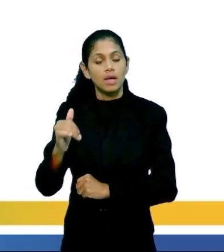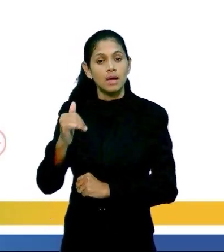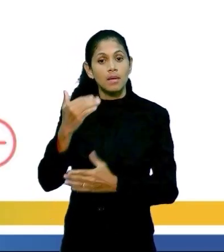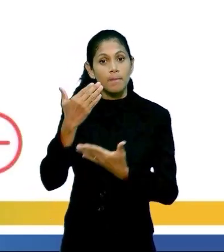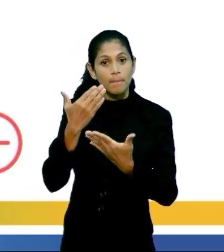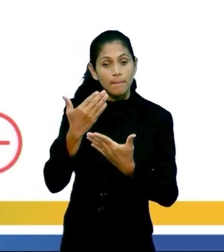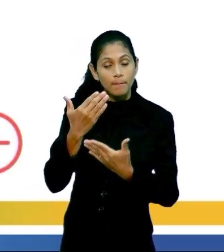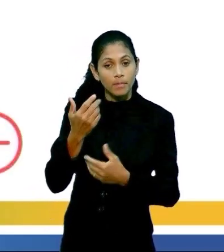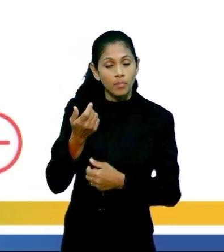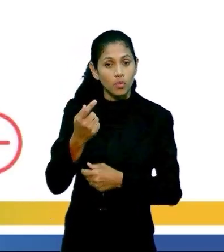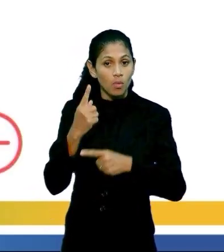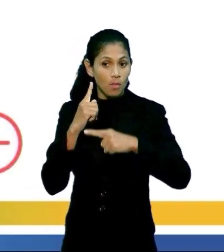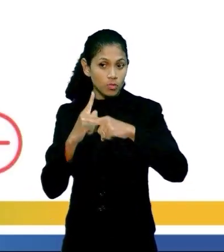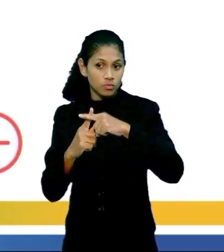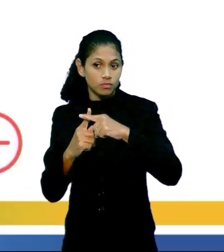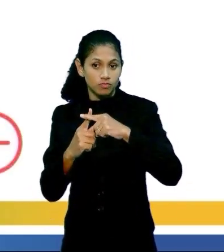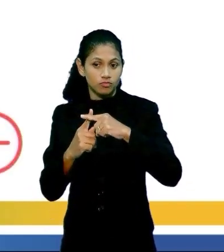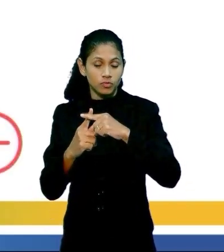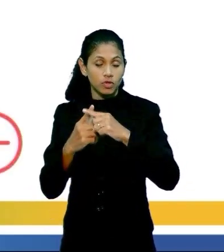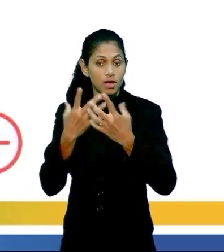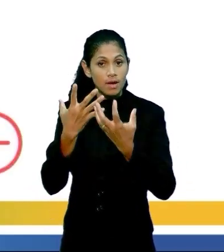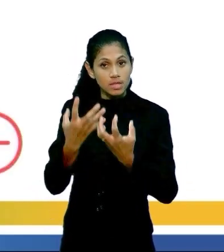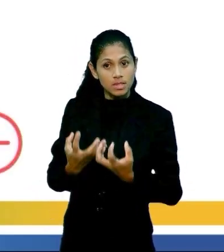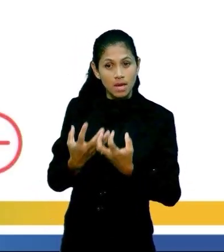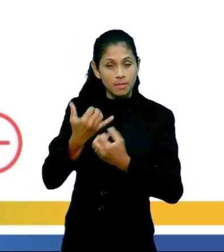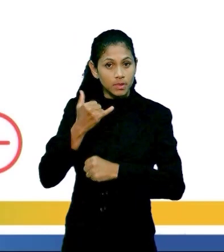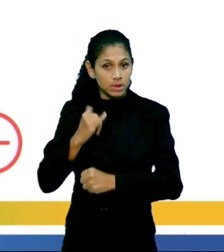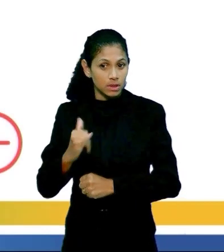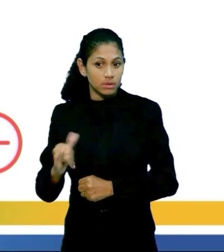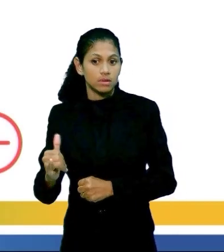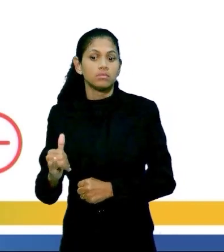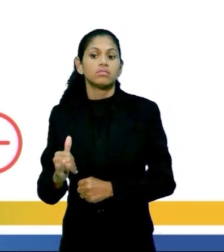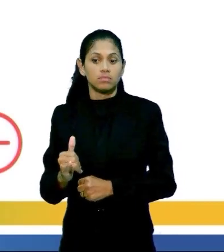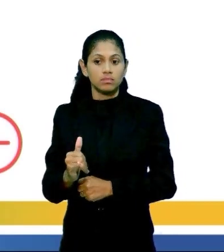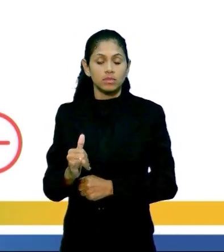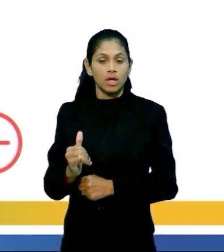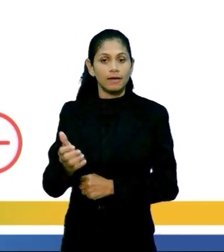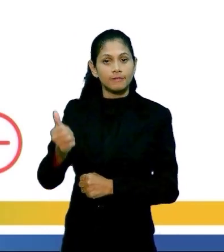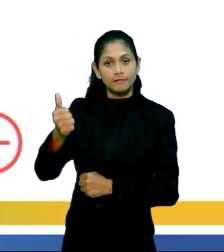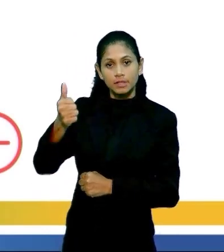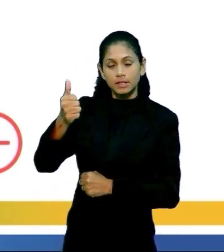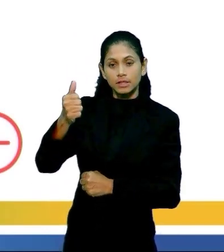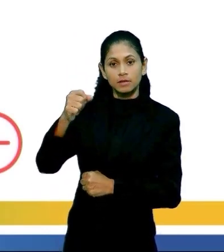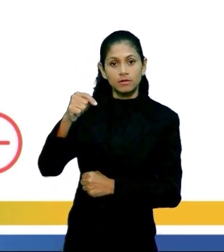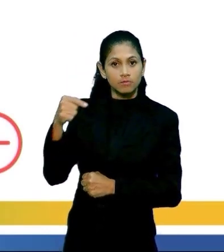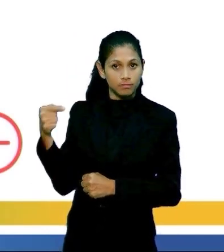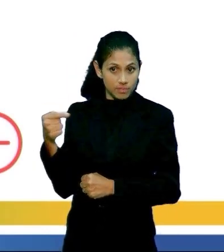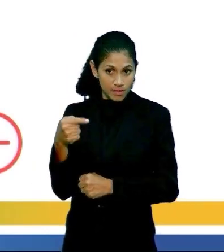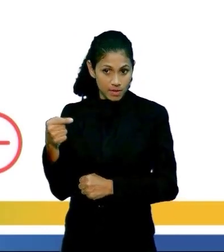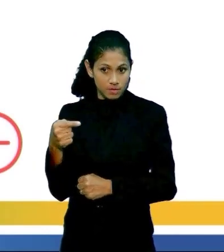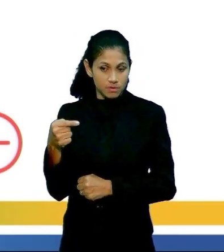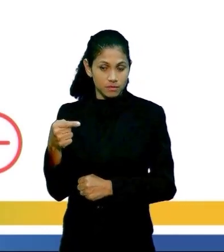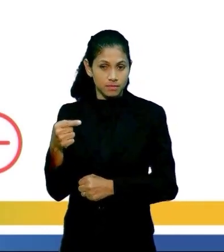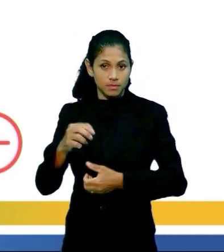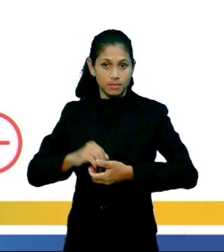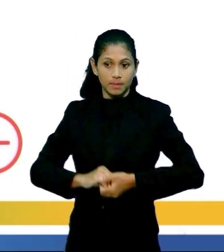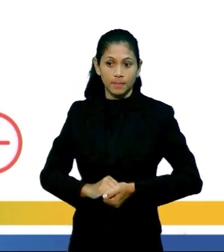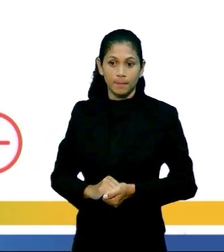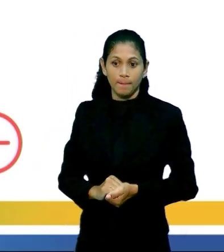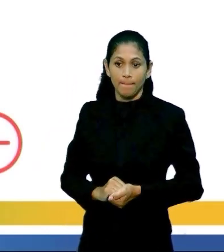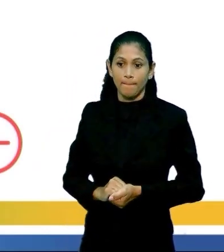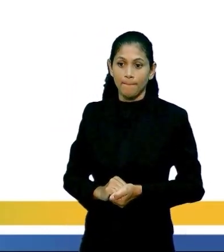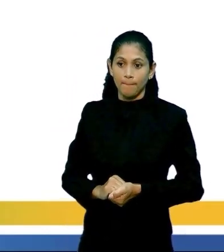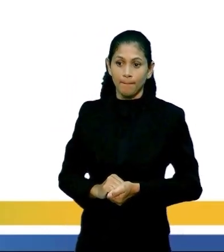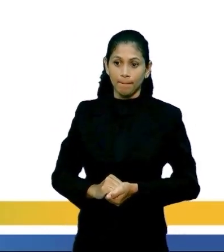ou quando ele ganha elétrons, vai ficar negativo. Aí vai ter esses dois nomezinhos aí, cátions e